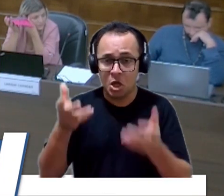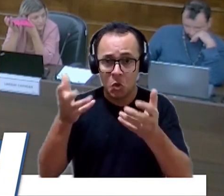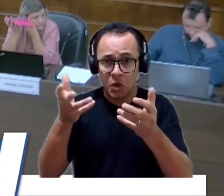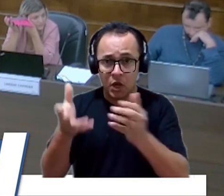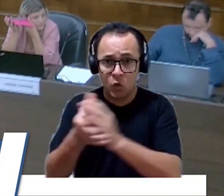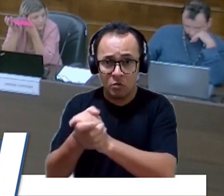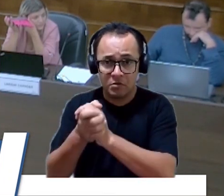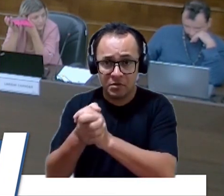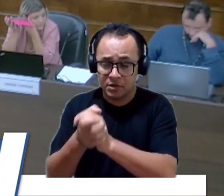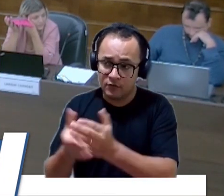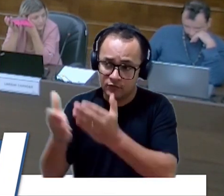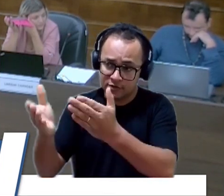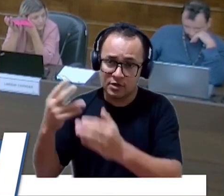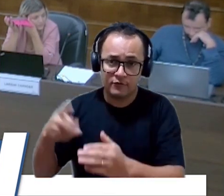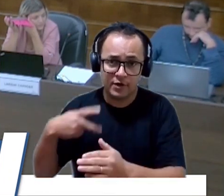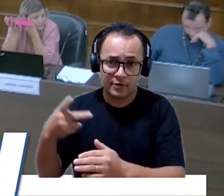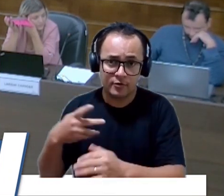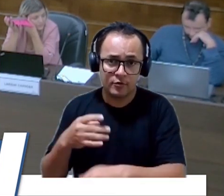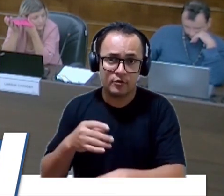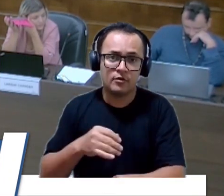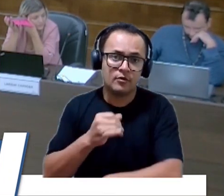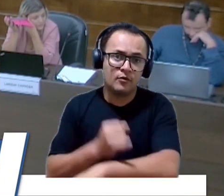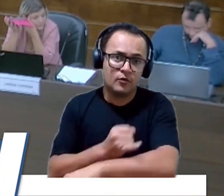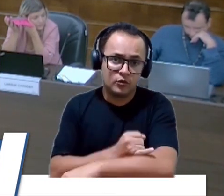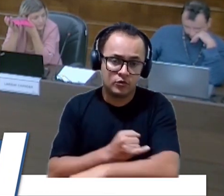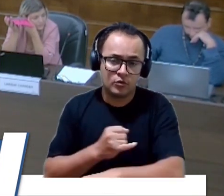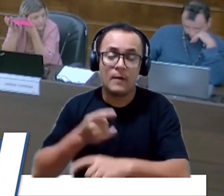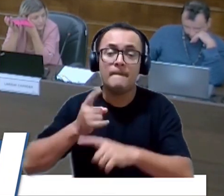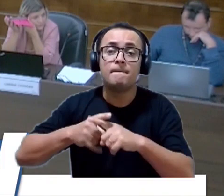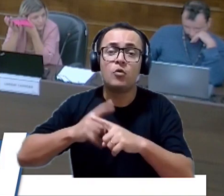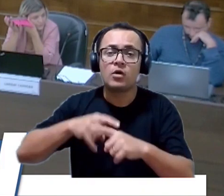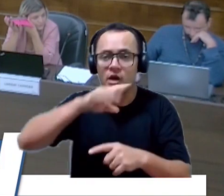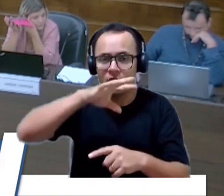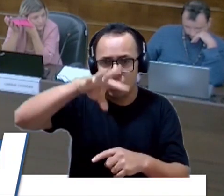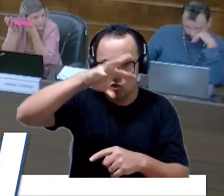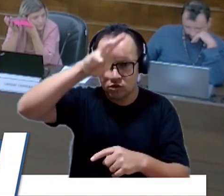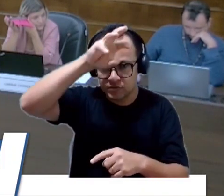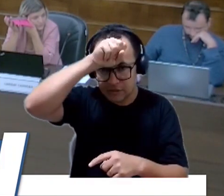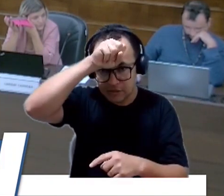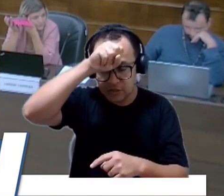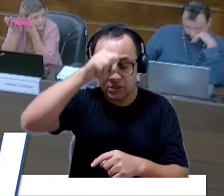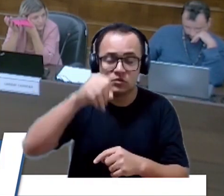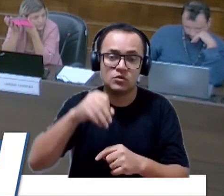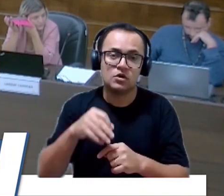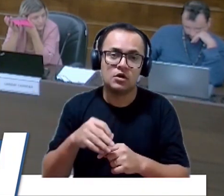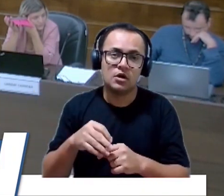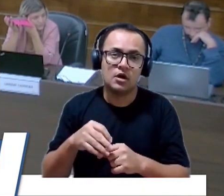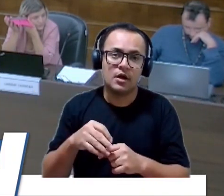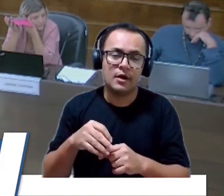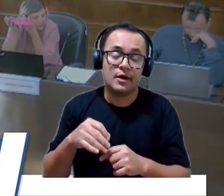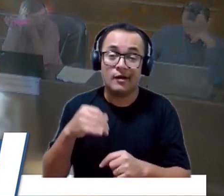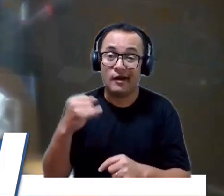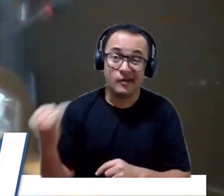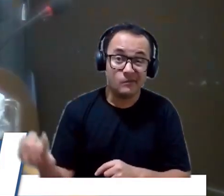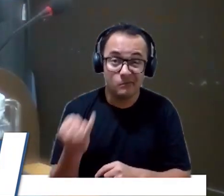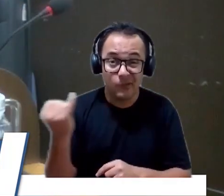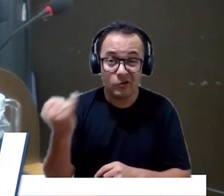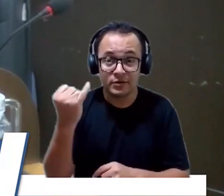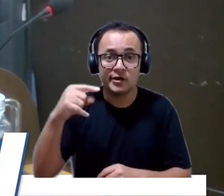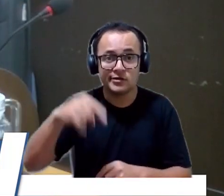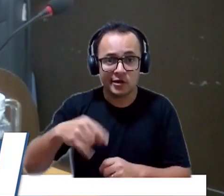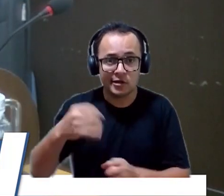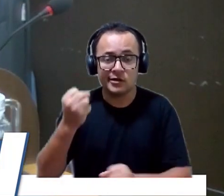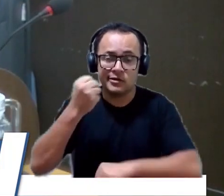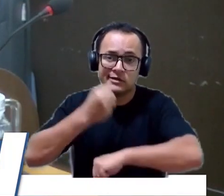Hilton, porque a doutrina espírita é muito importante na nossa cidade, ela